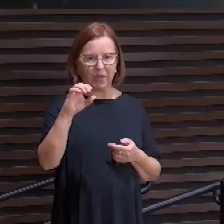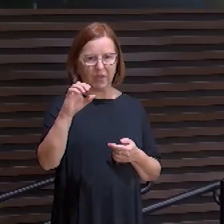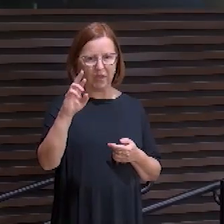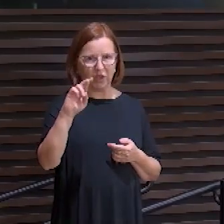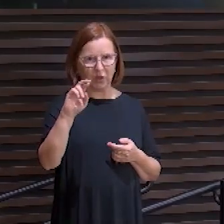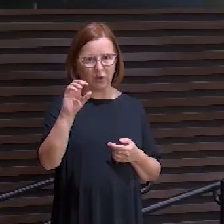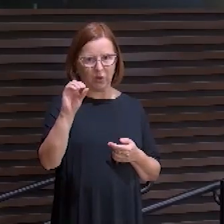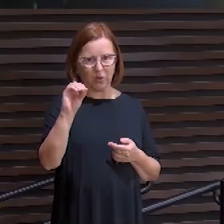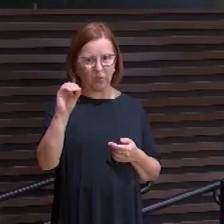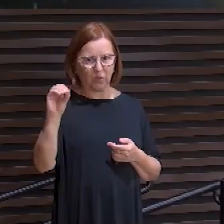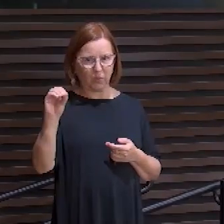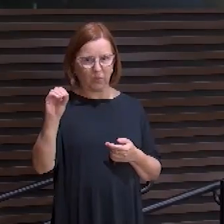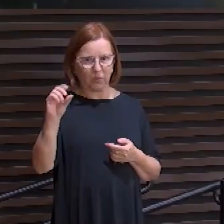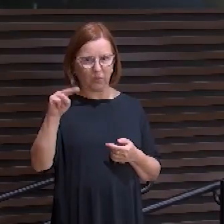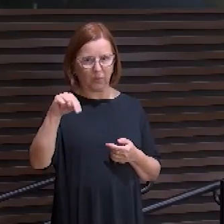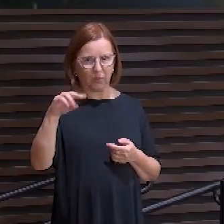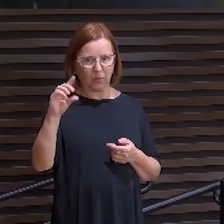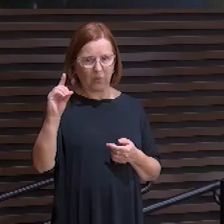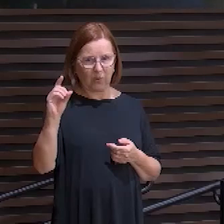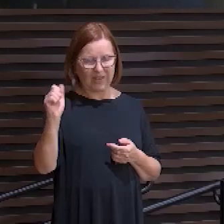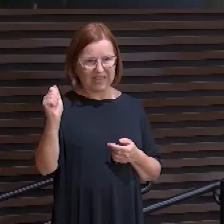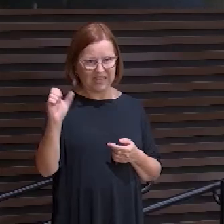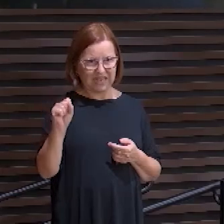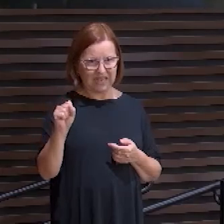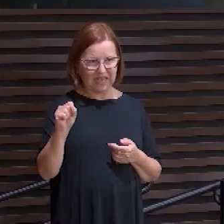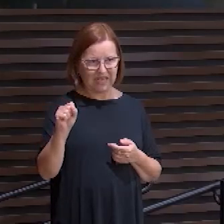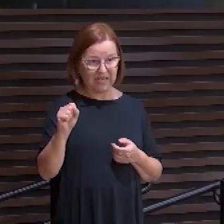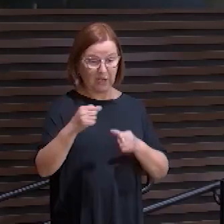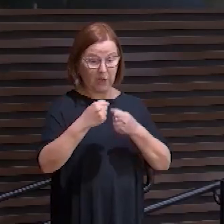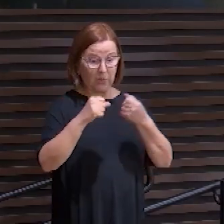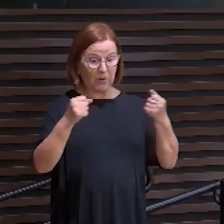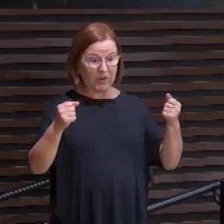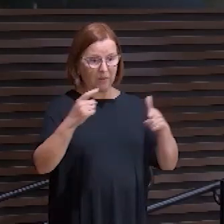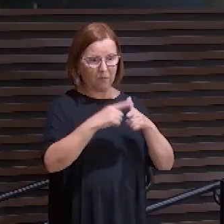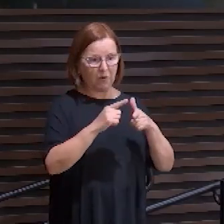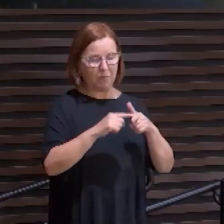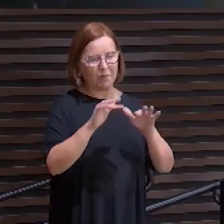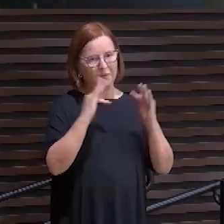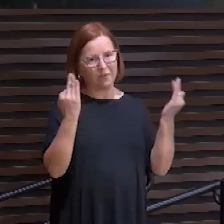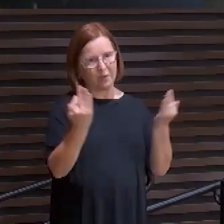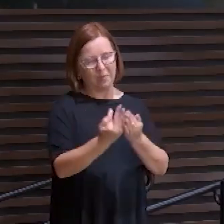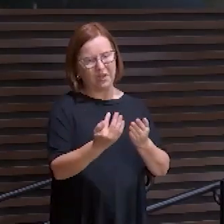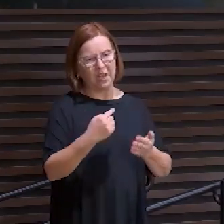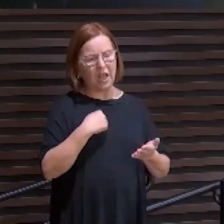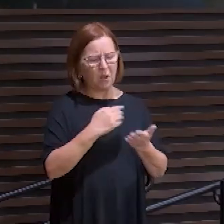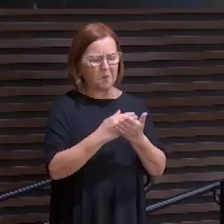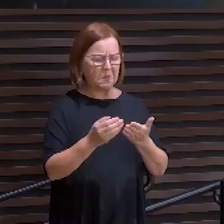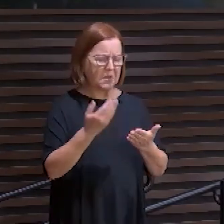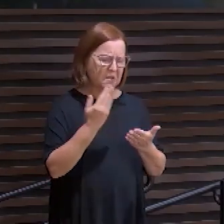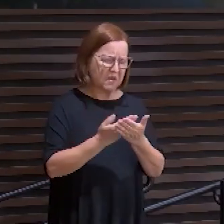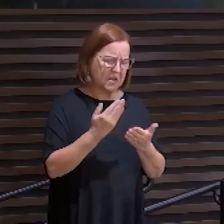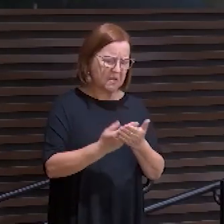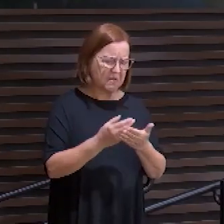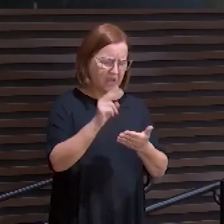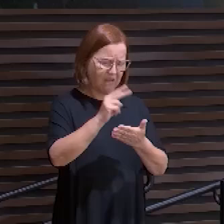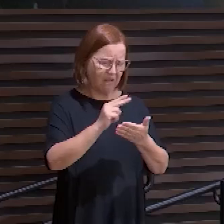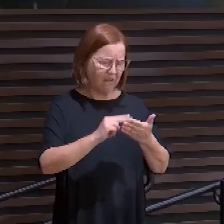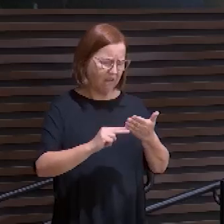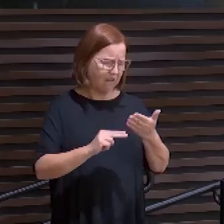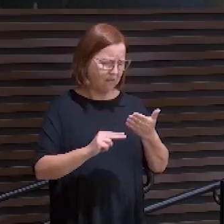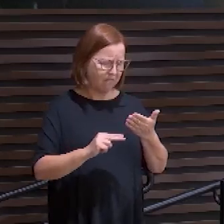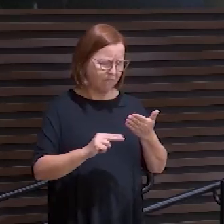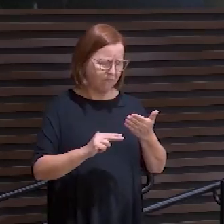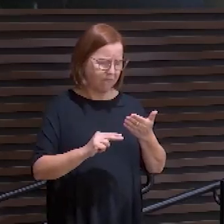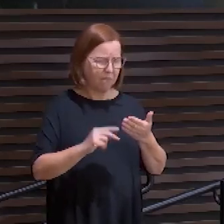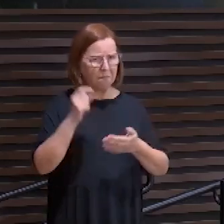problema da família. E eu fui estudar, ler o artigo, pensando